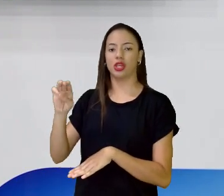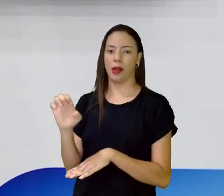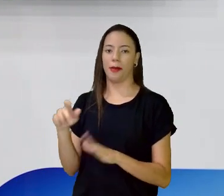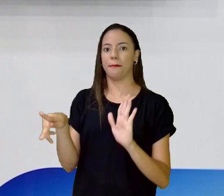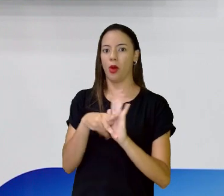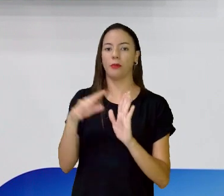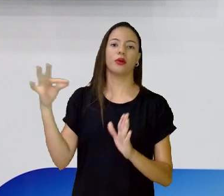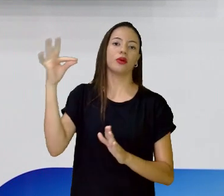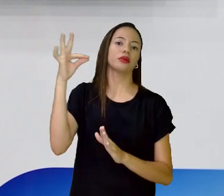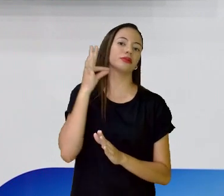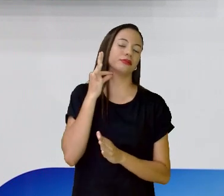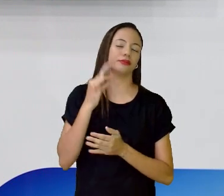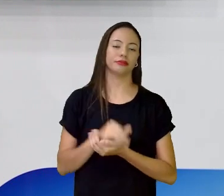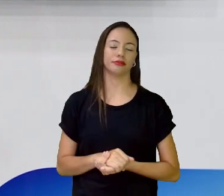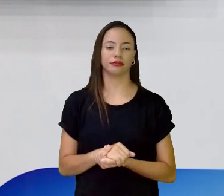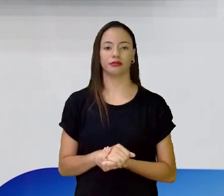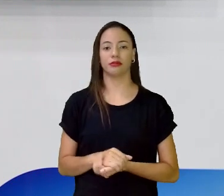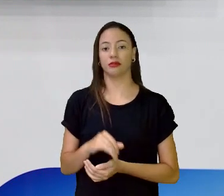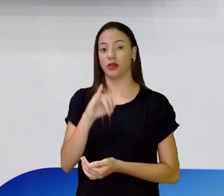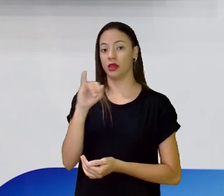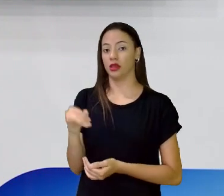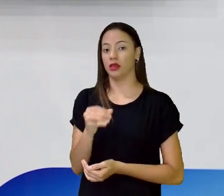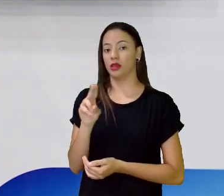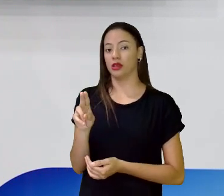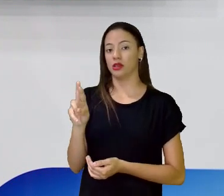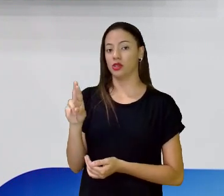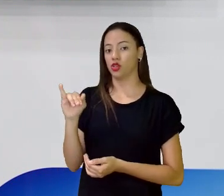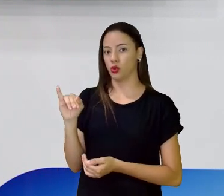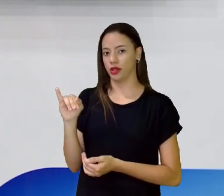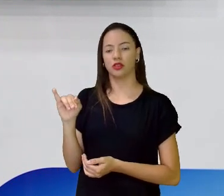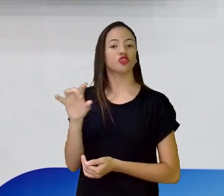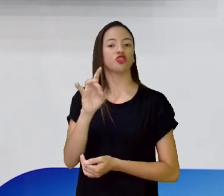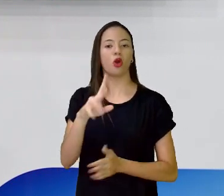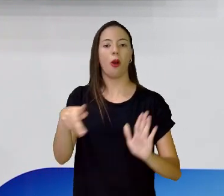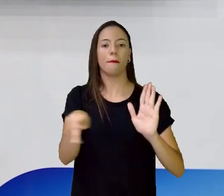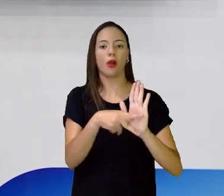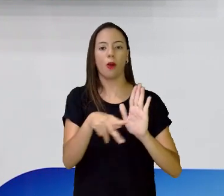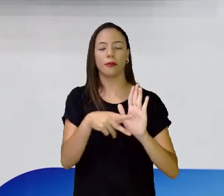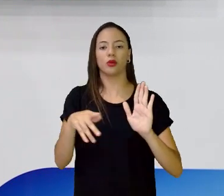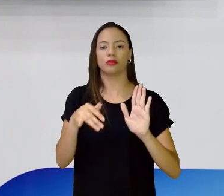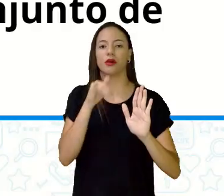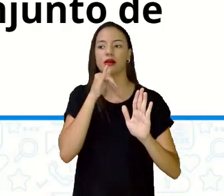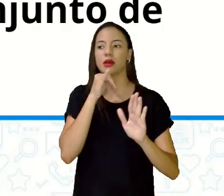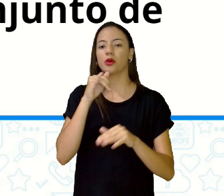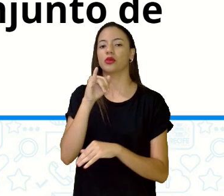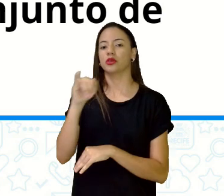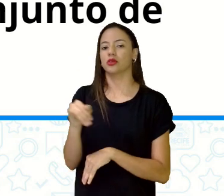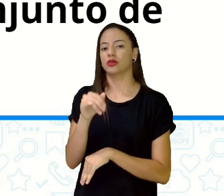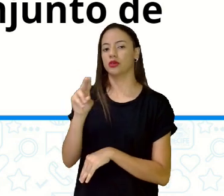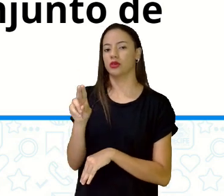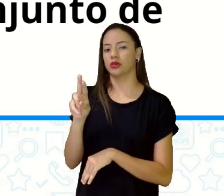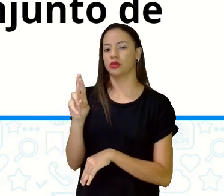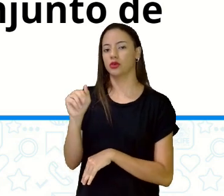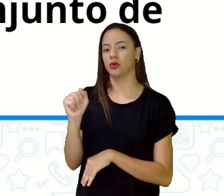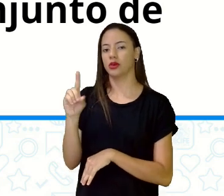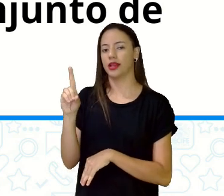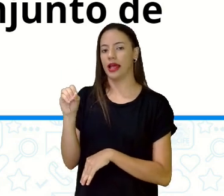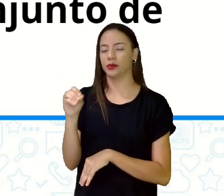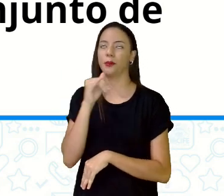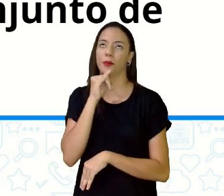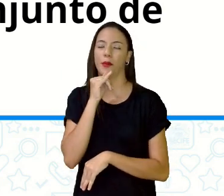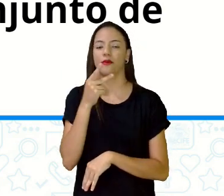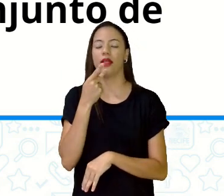Júri. Júri só pode ser de jurados. Não existe júri de outra coisa. Então, quando você falar assim,